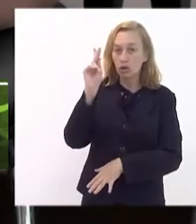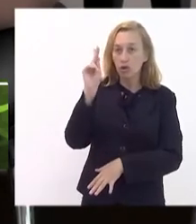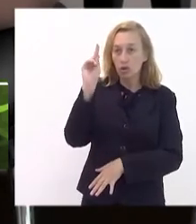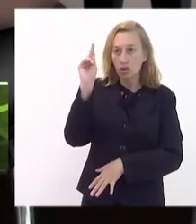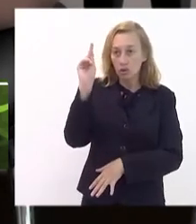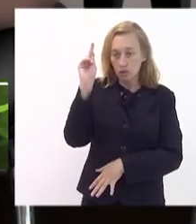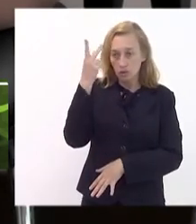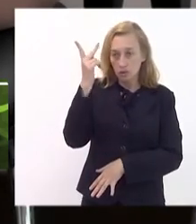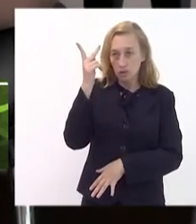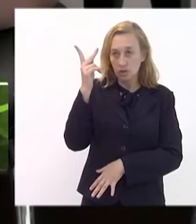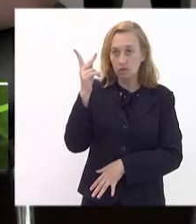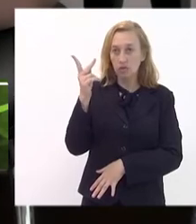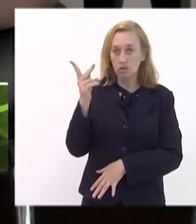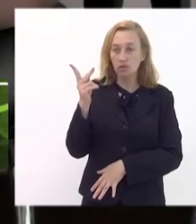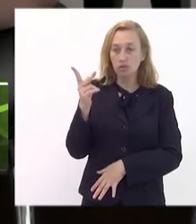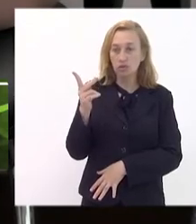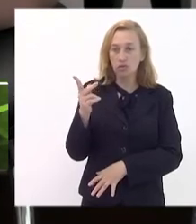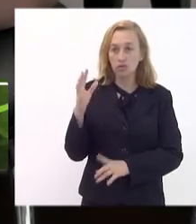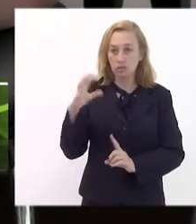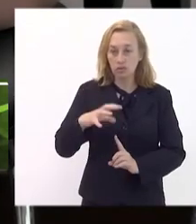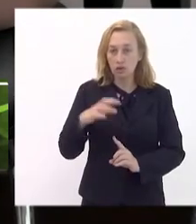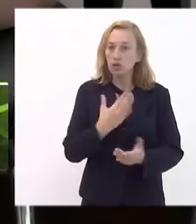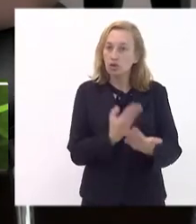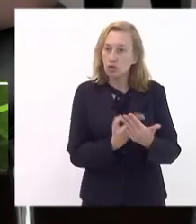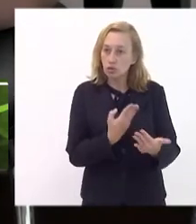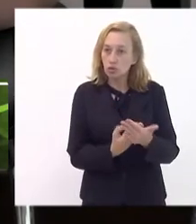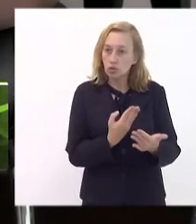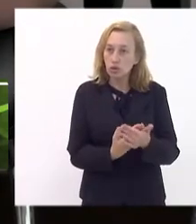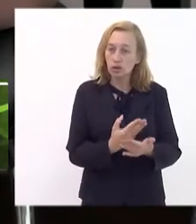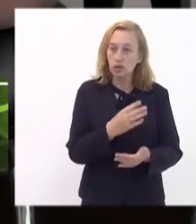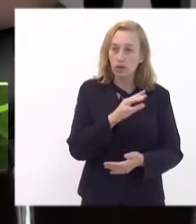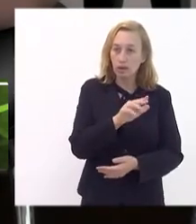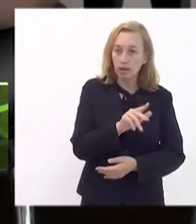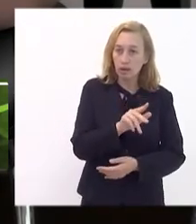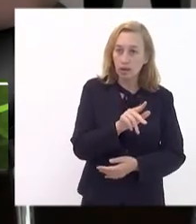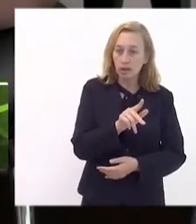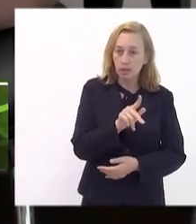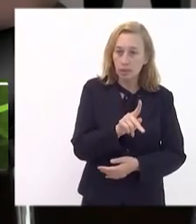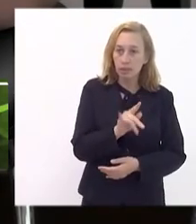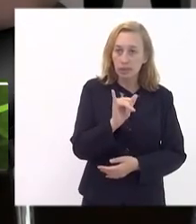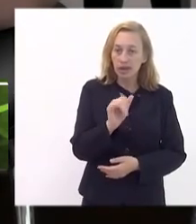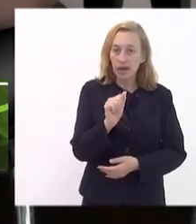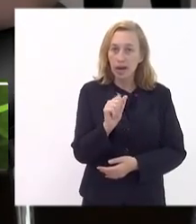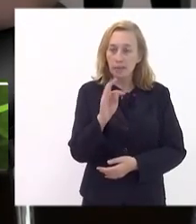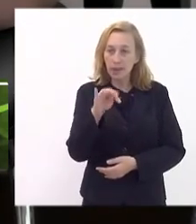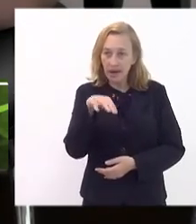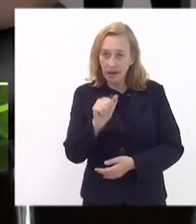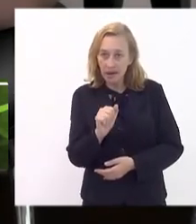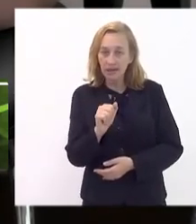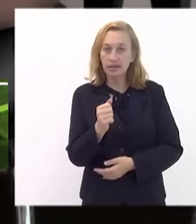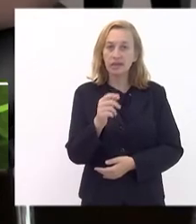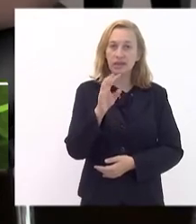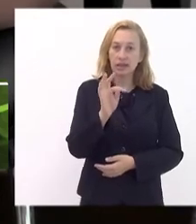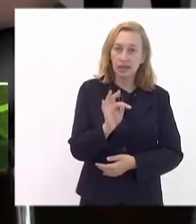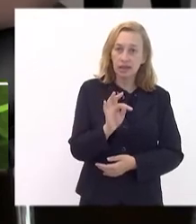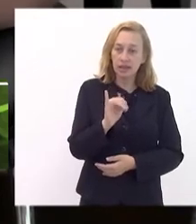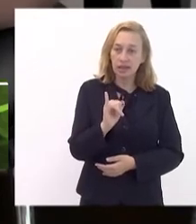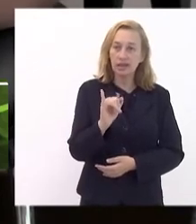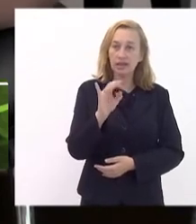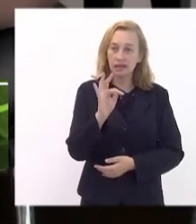que influenciam no Centro Histórico estão sendo estudados. É o Quitandinha, o Piabanha, uma parte do Itamaraty.